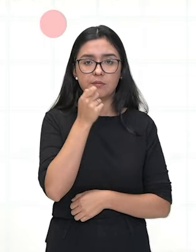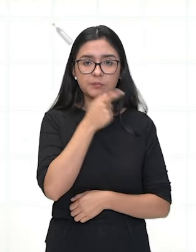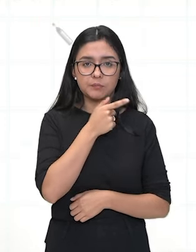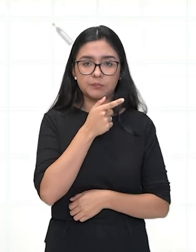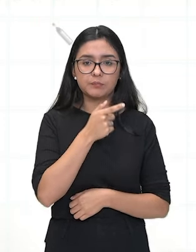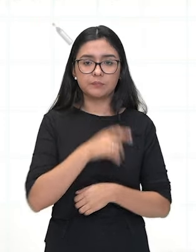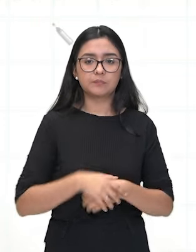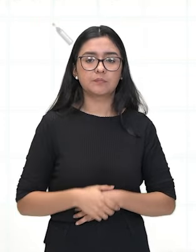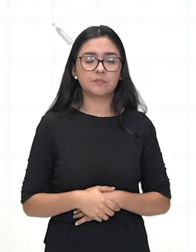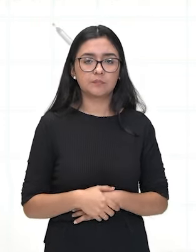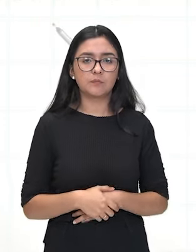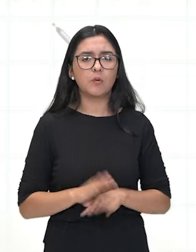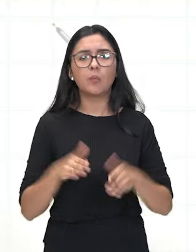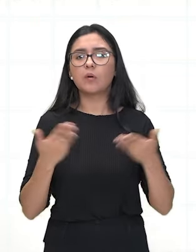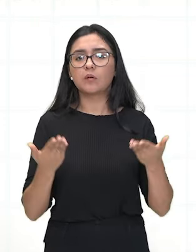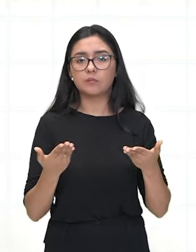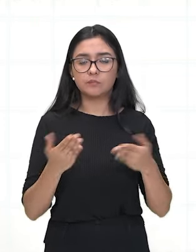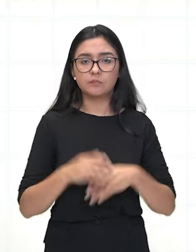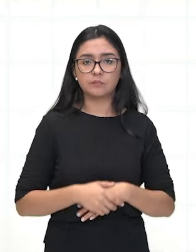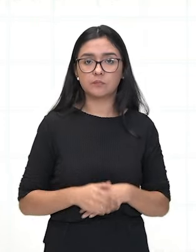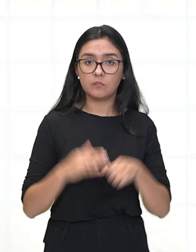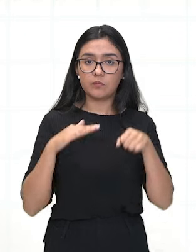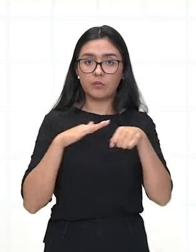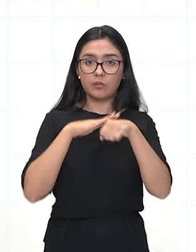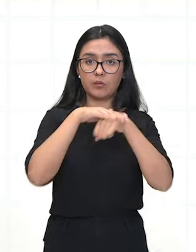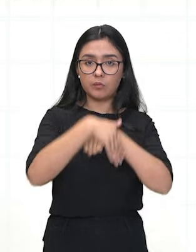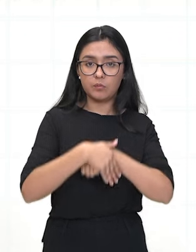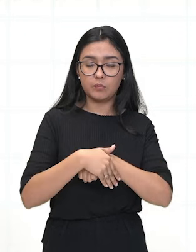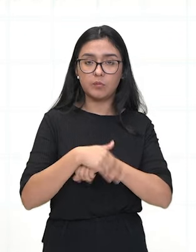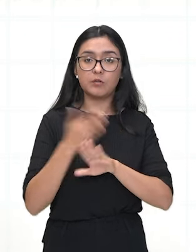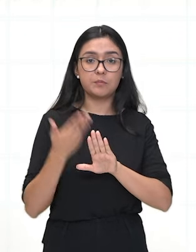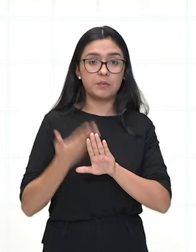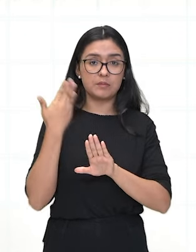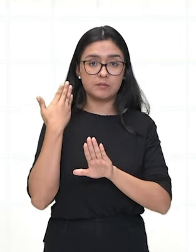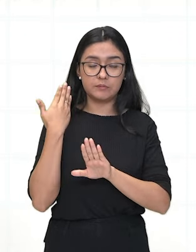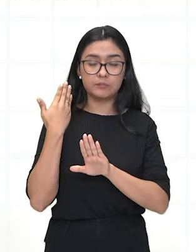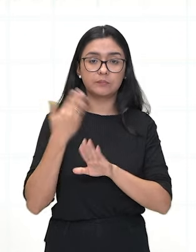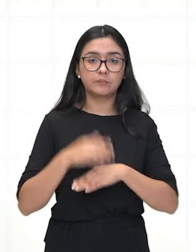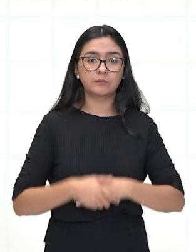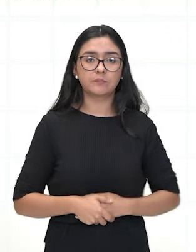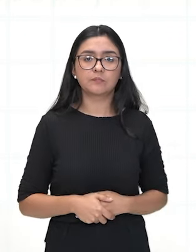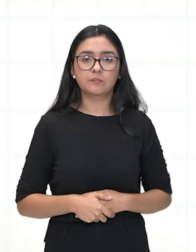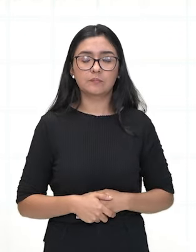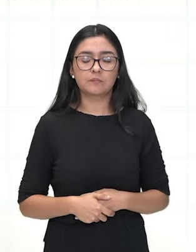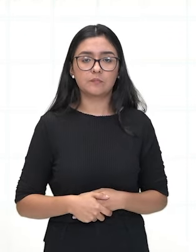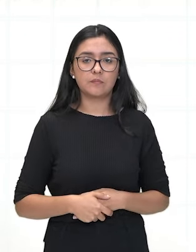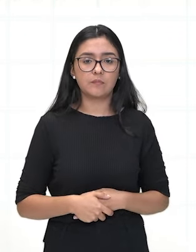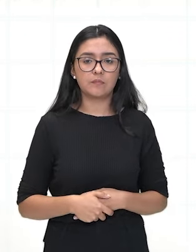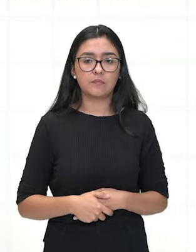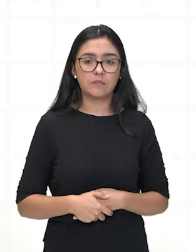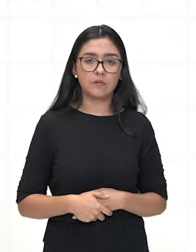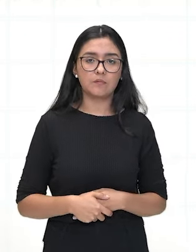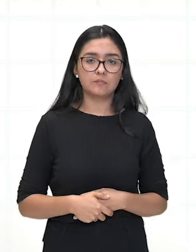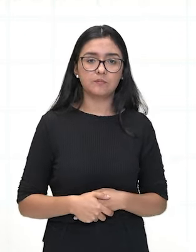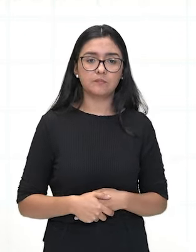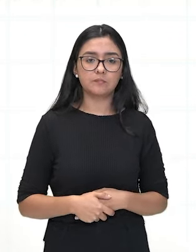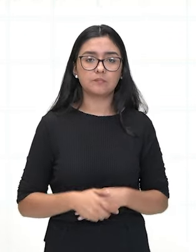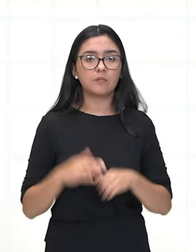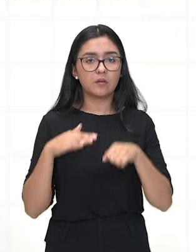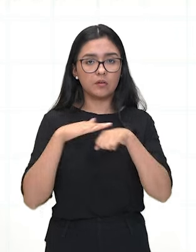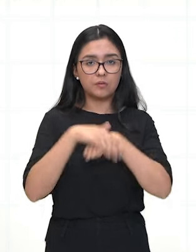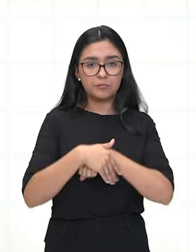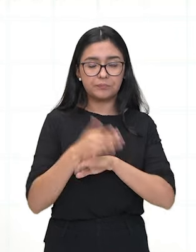engraçado quando Yesterday night então na noite